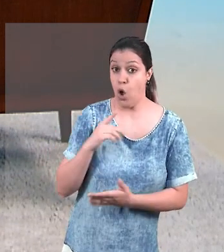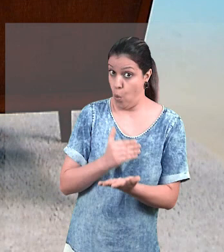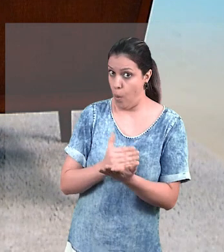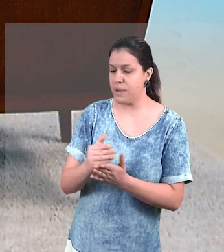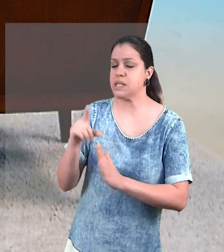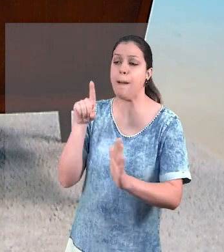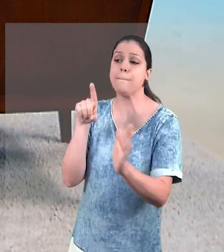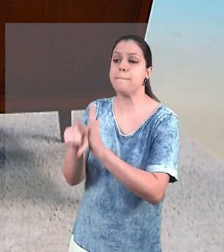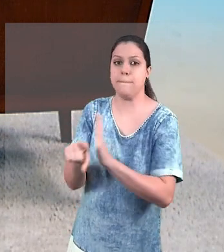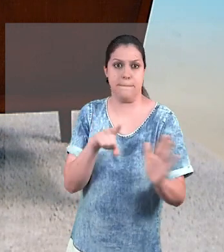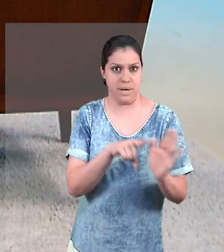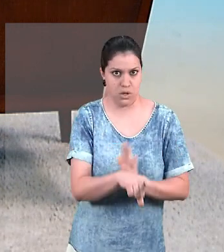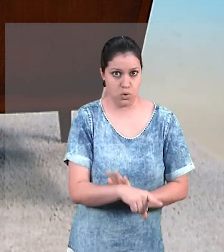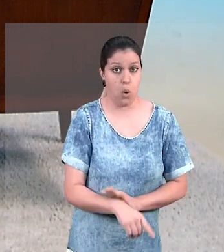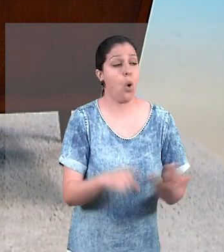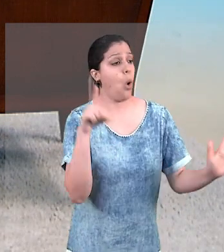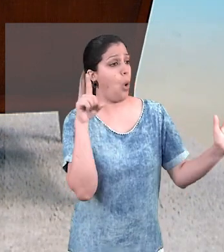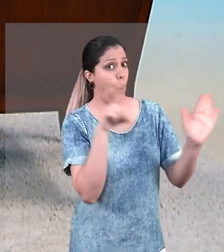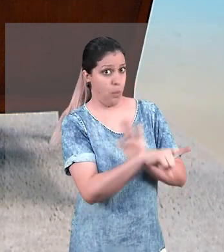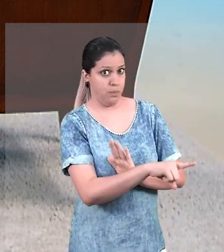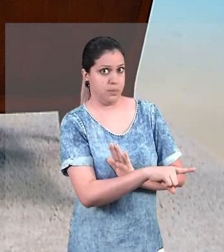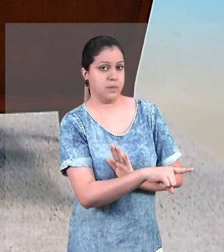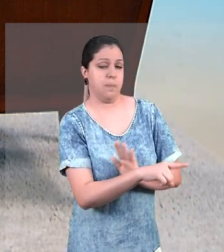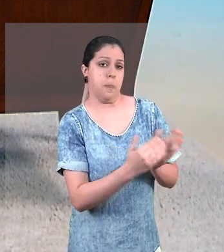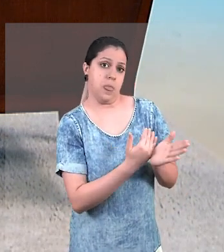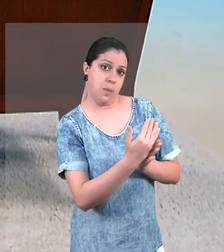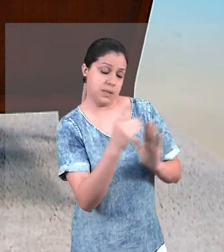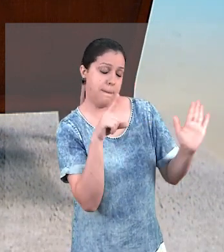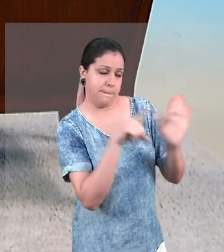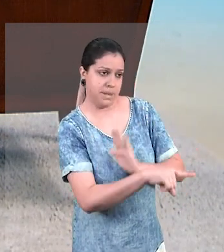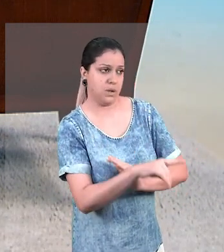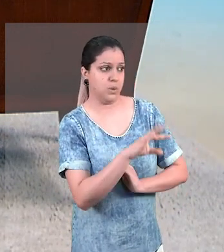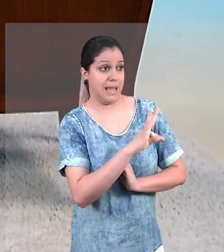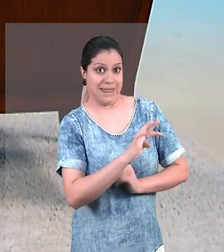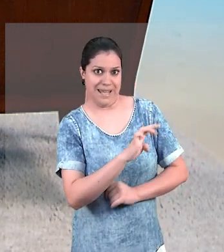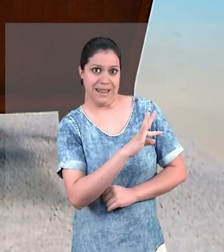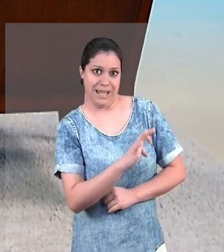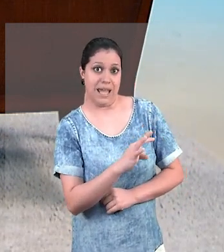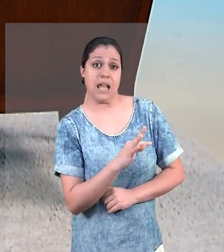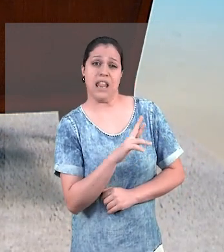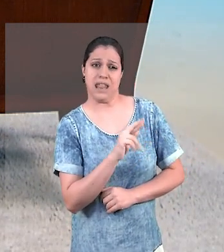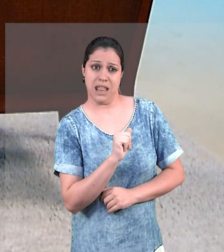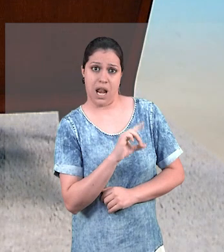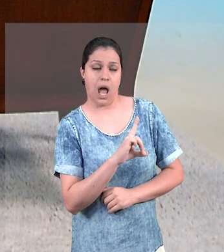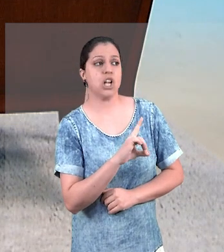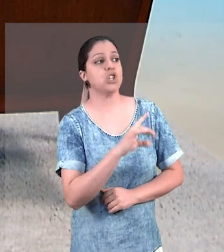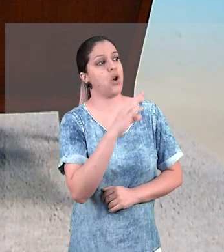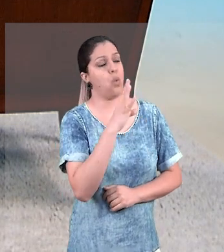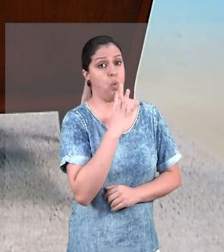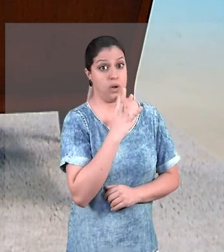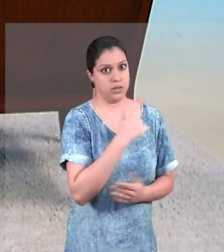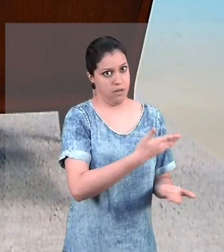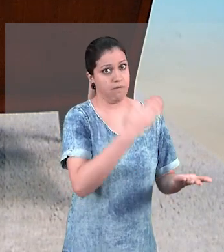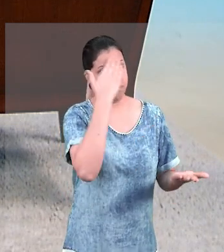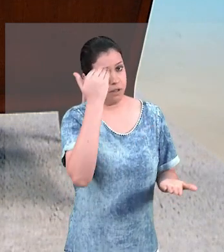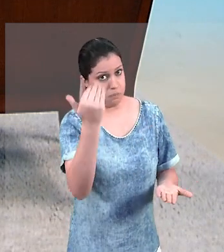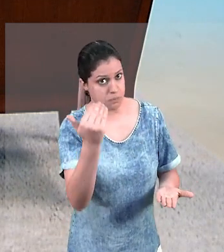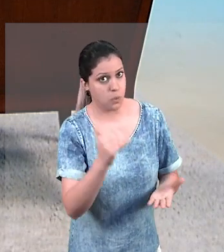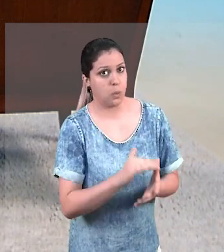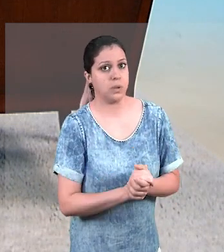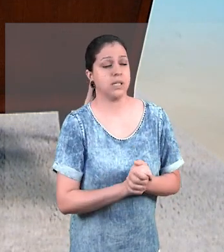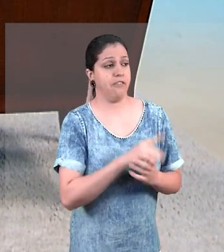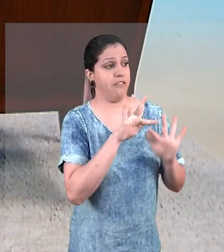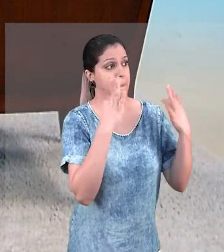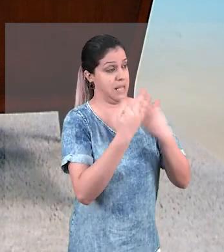começar perguntando para elas. Eu vou começar com a Tetê Trade, que é uma pessoa bastante conhecida, de uma família tradicional da nossa